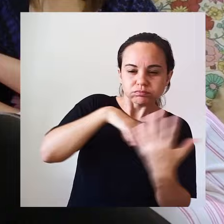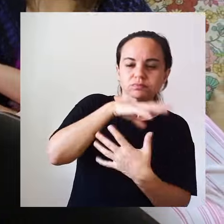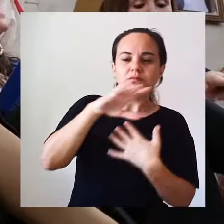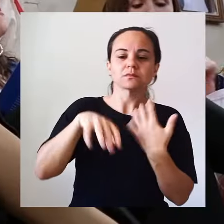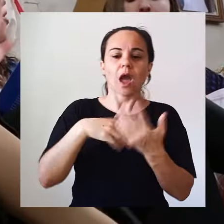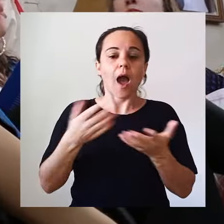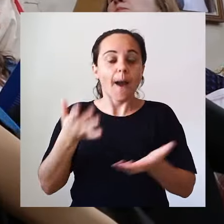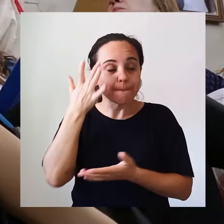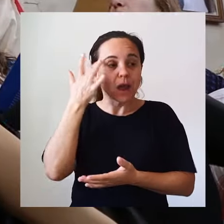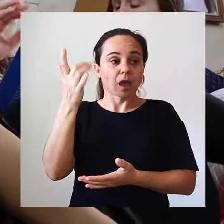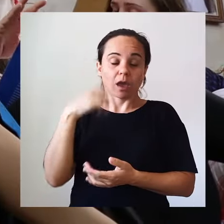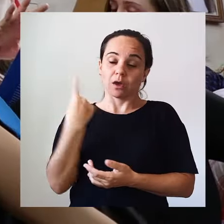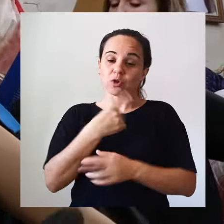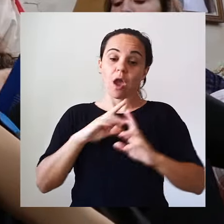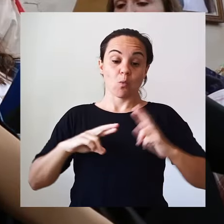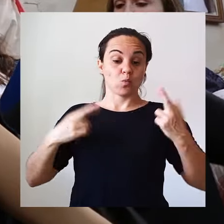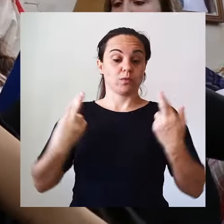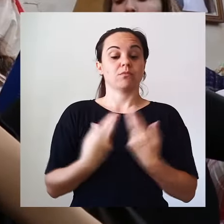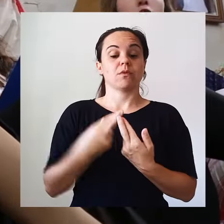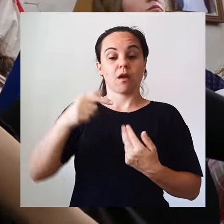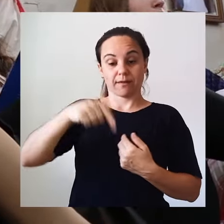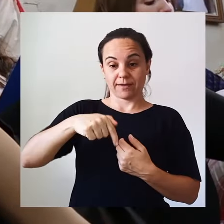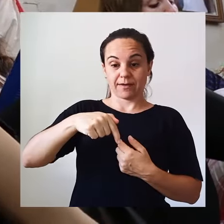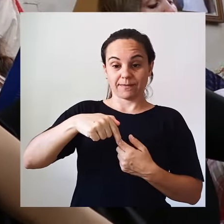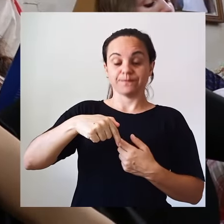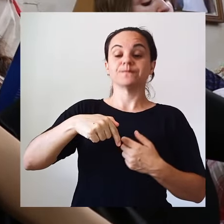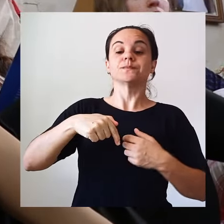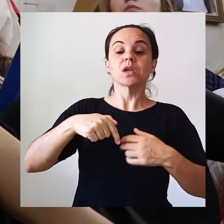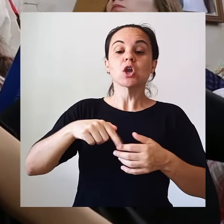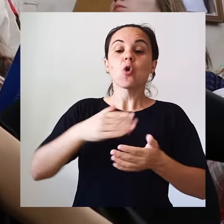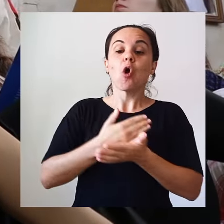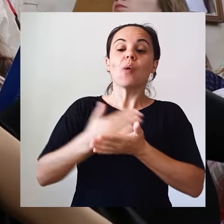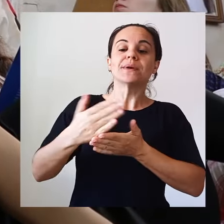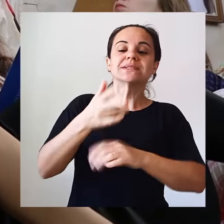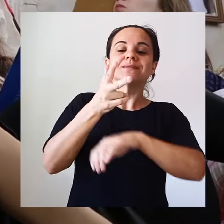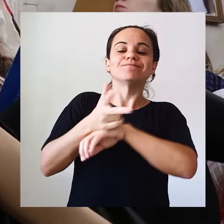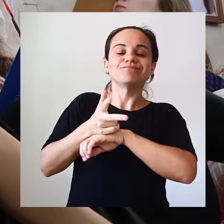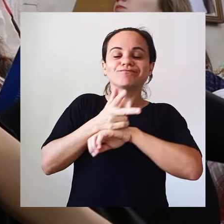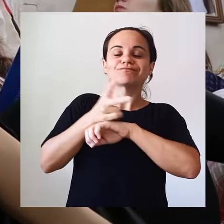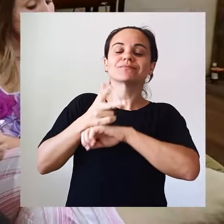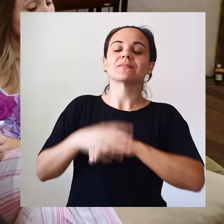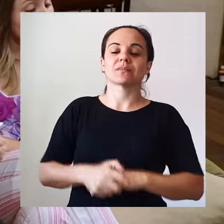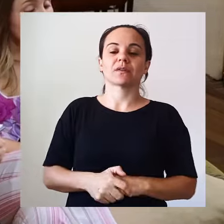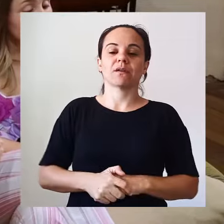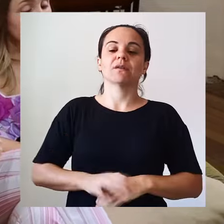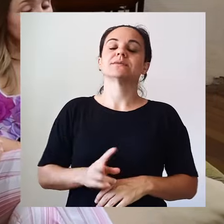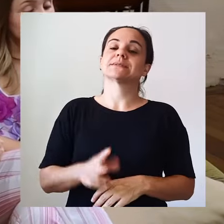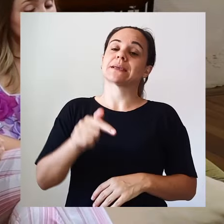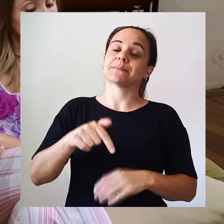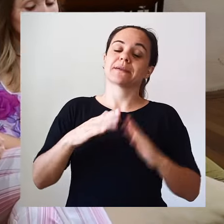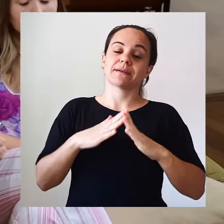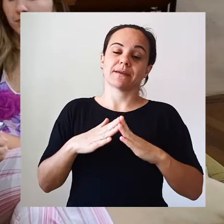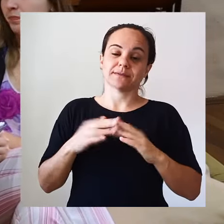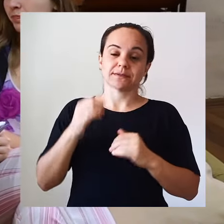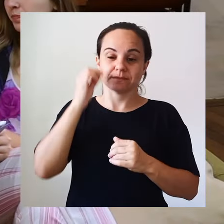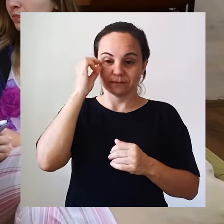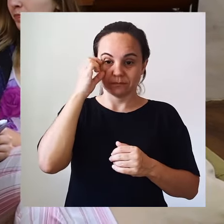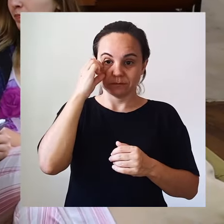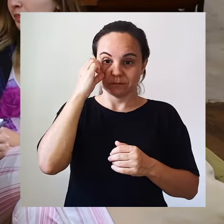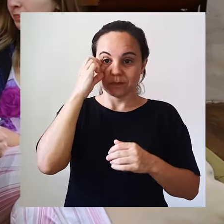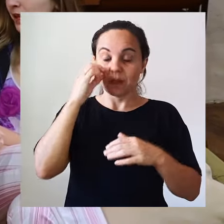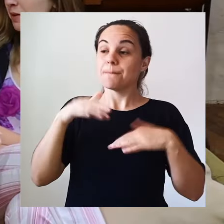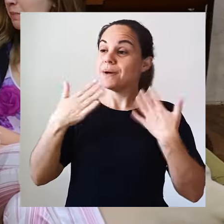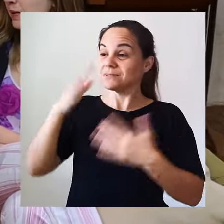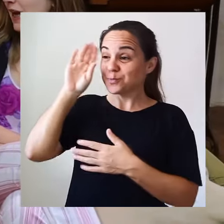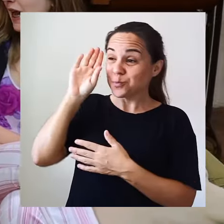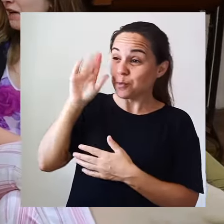casa da Nair e vamos começar as gravações. Certo. Mas sempre aqui em casa. Mas eu te prometo um papel